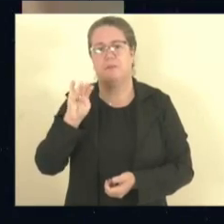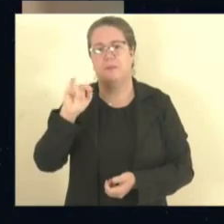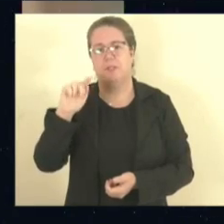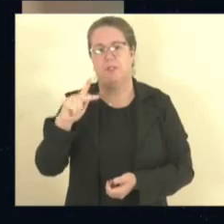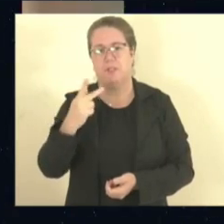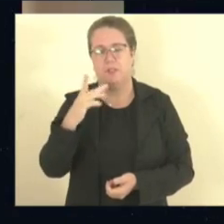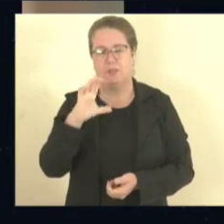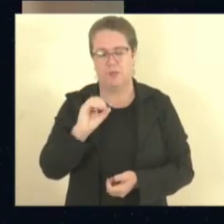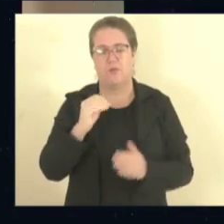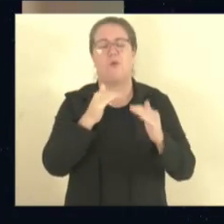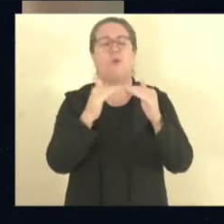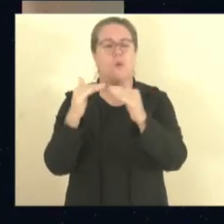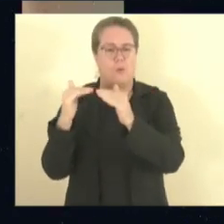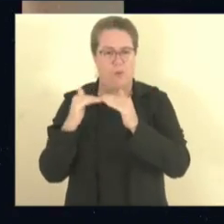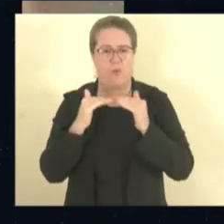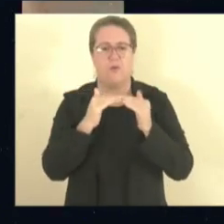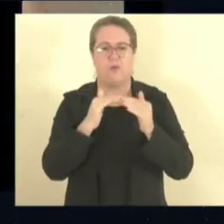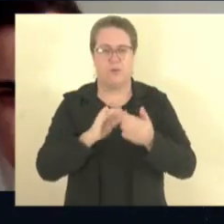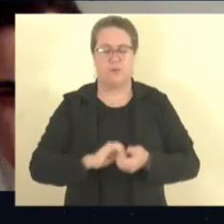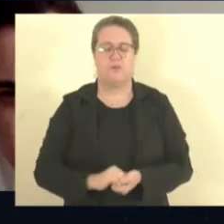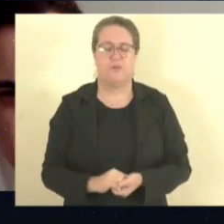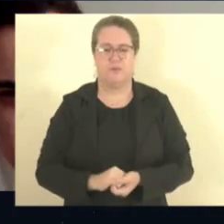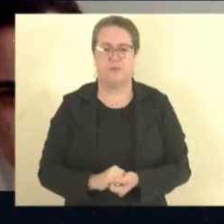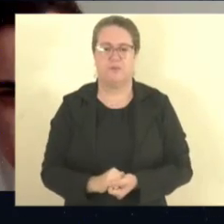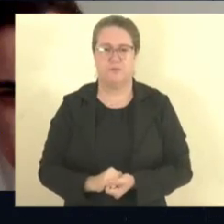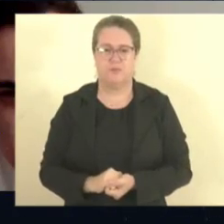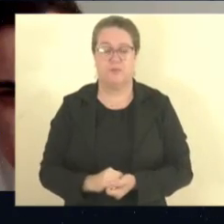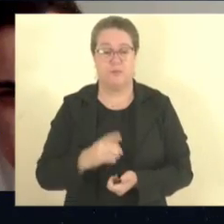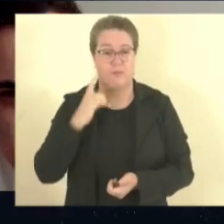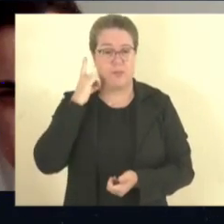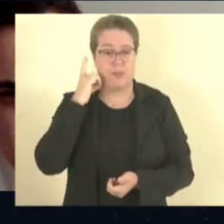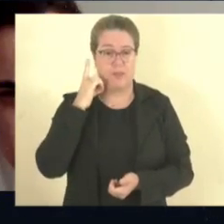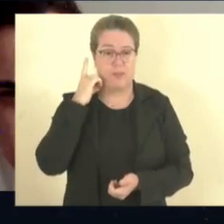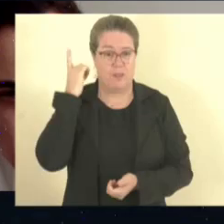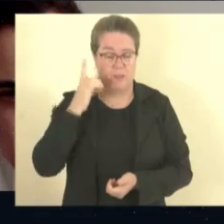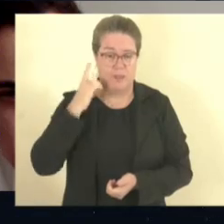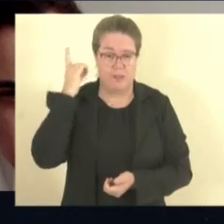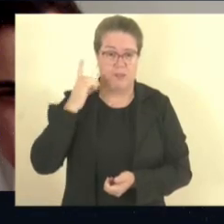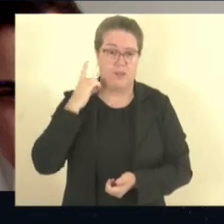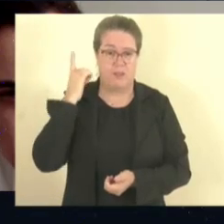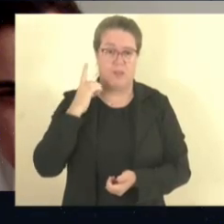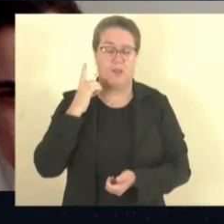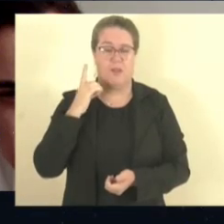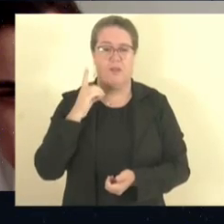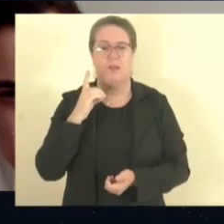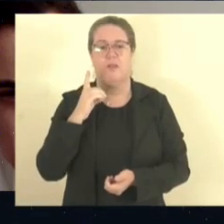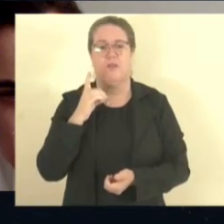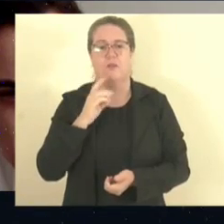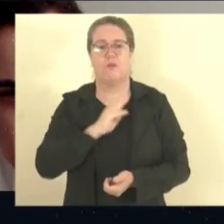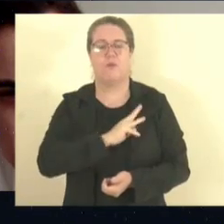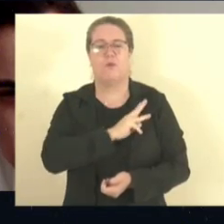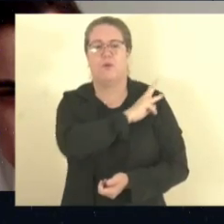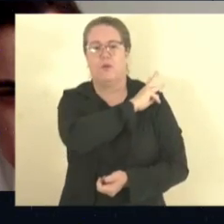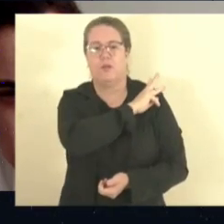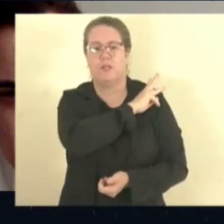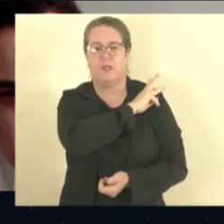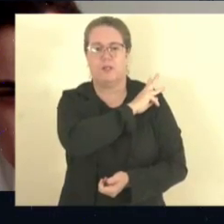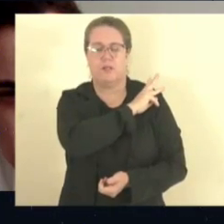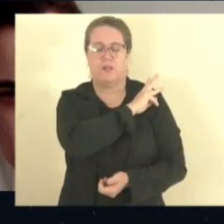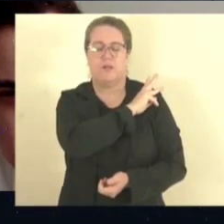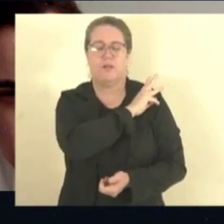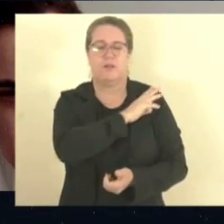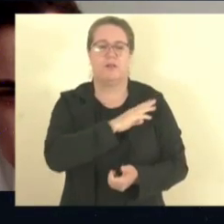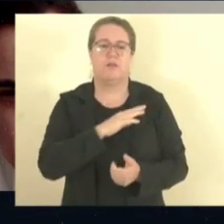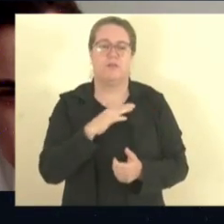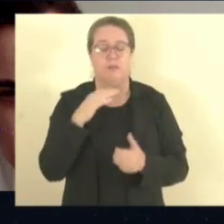Acompanho o relatório de Vossa Excelência, deputado Mazinho. Obrigado, deputado Xambinho. Deputado Coronel Wellington. Presidente, com